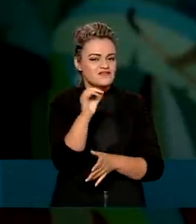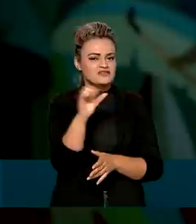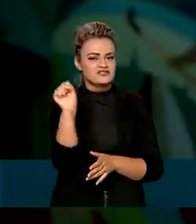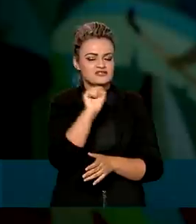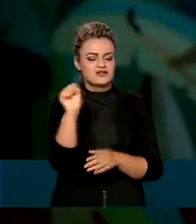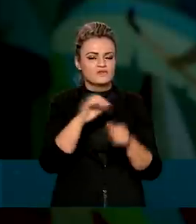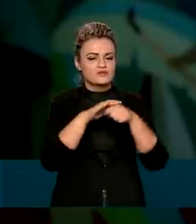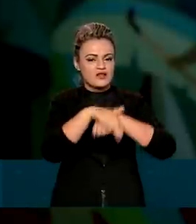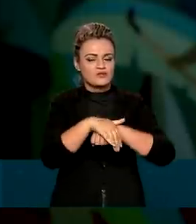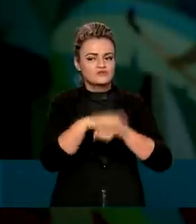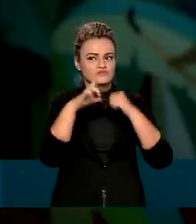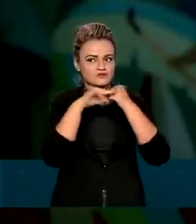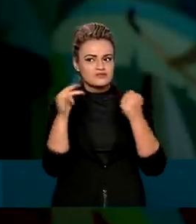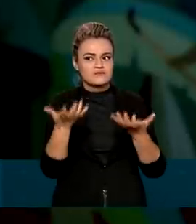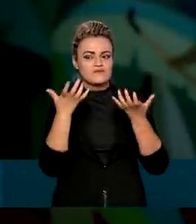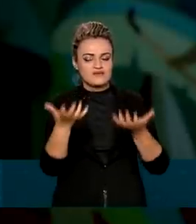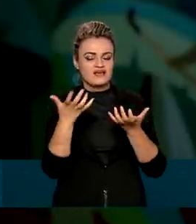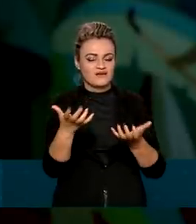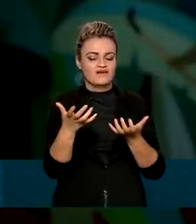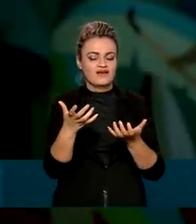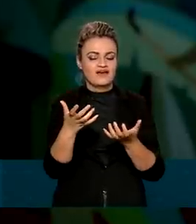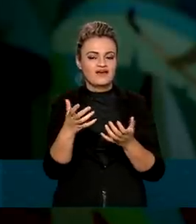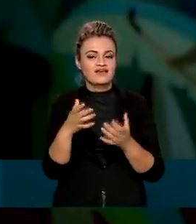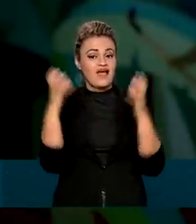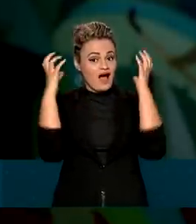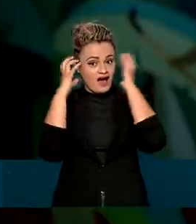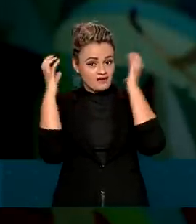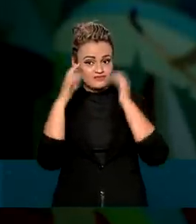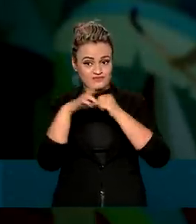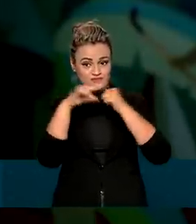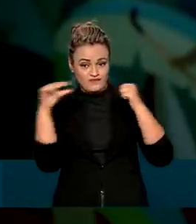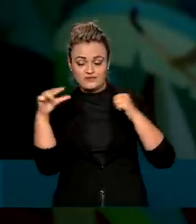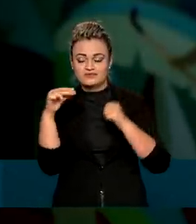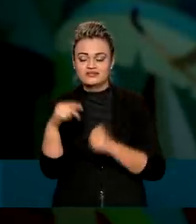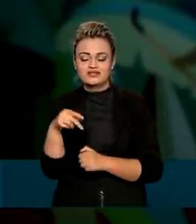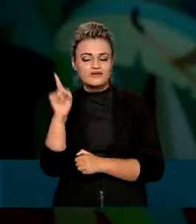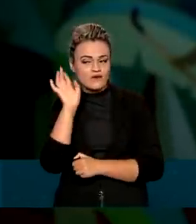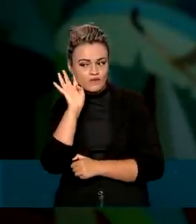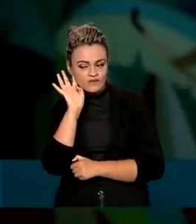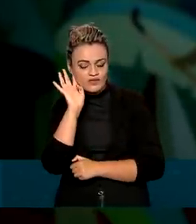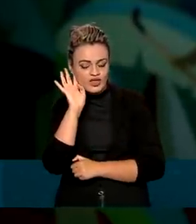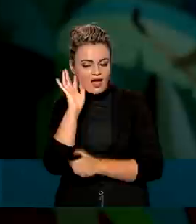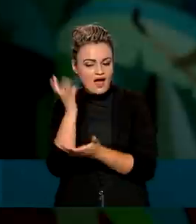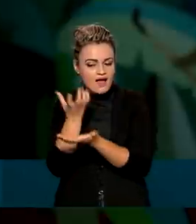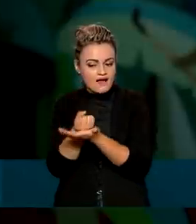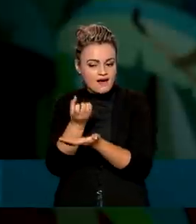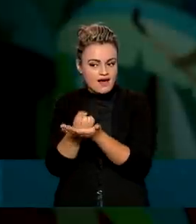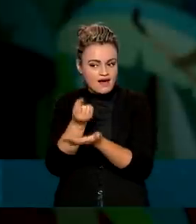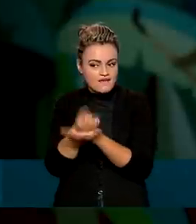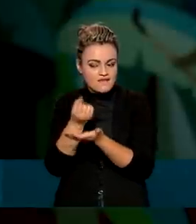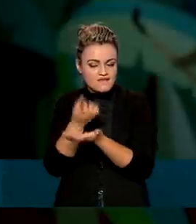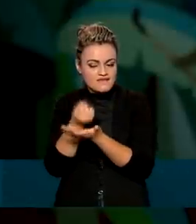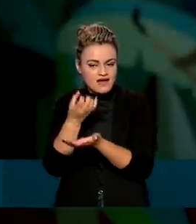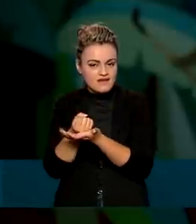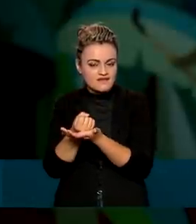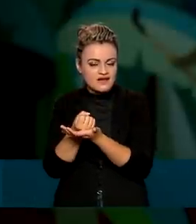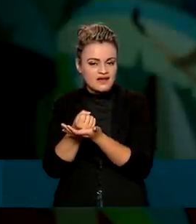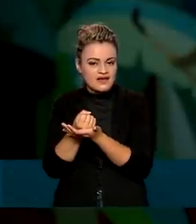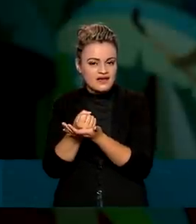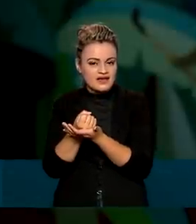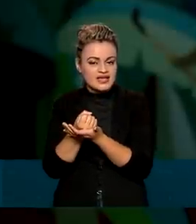segundos anões isso aí eu ouvir a Rádio Voz do Brasil muitas vezes eu gravava tá e